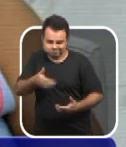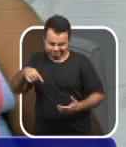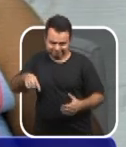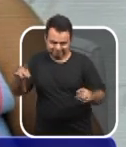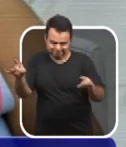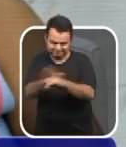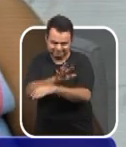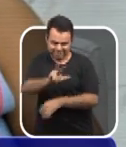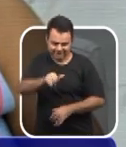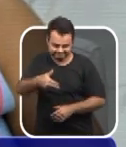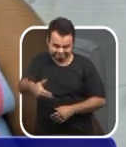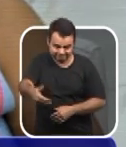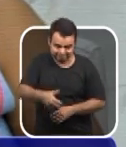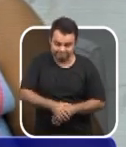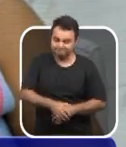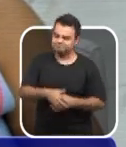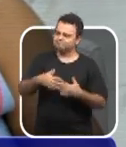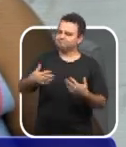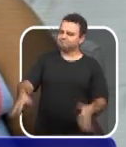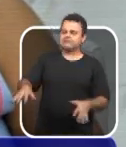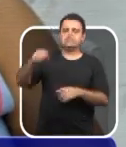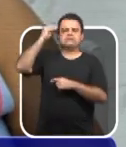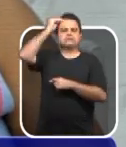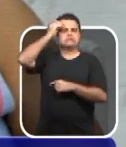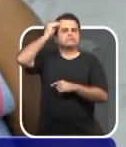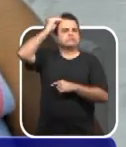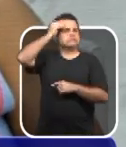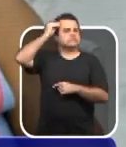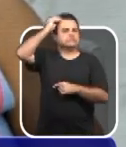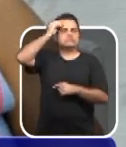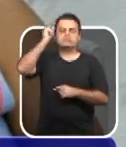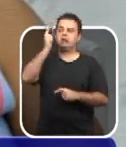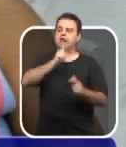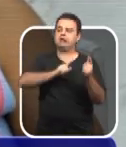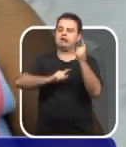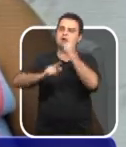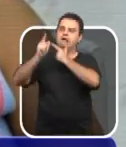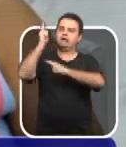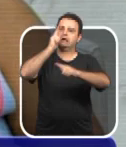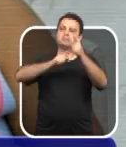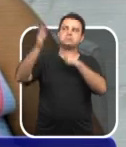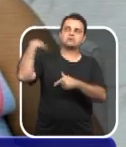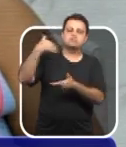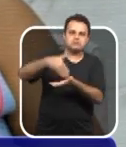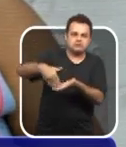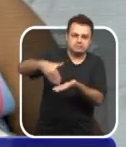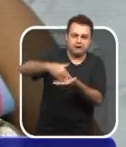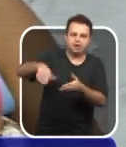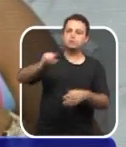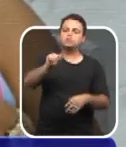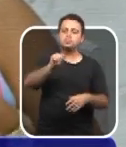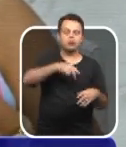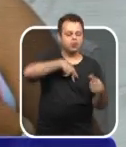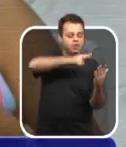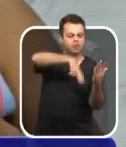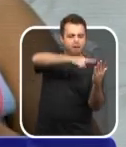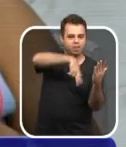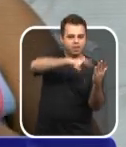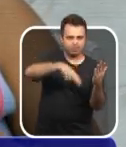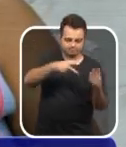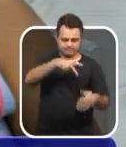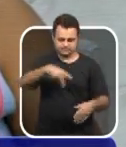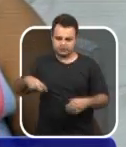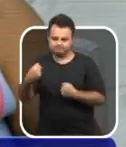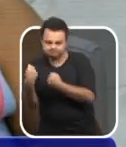ano, e tudo nos traz experiência, né? Como secretária foi importante para ler, para conduzir junto